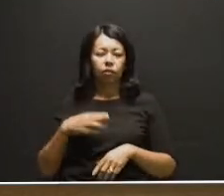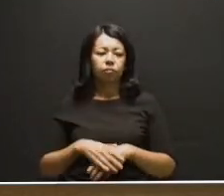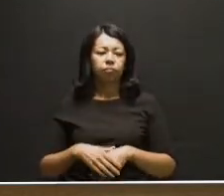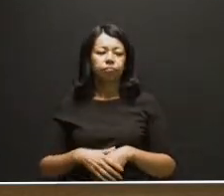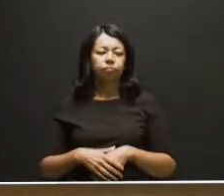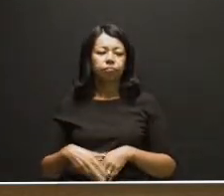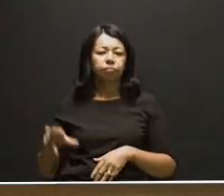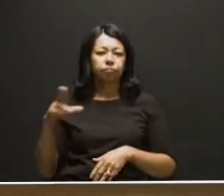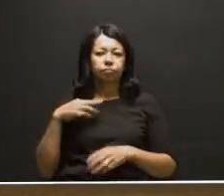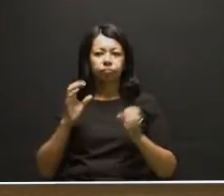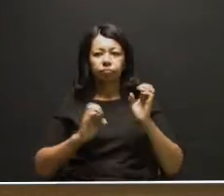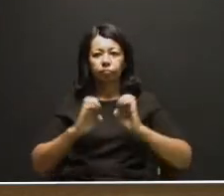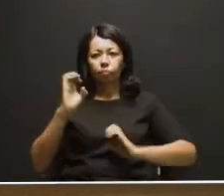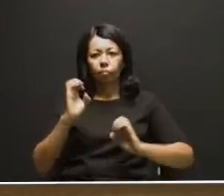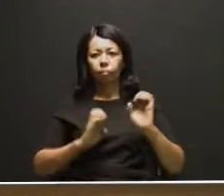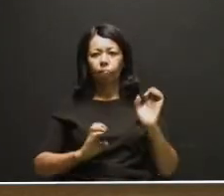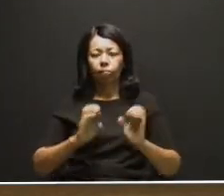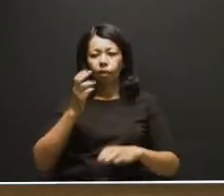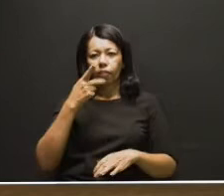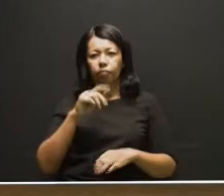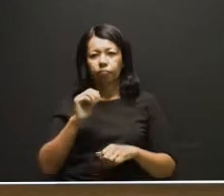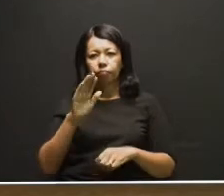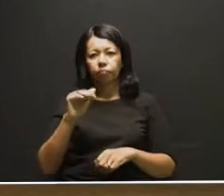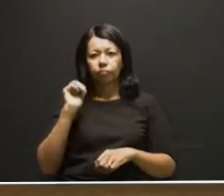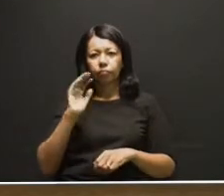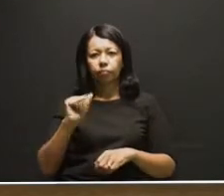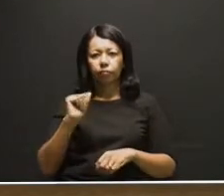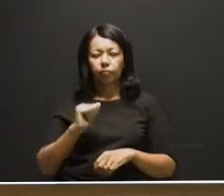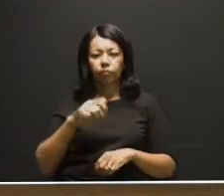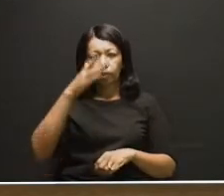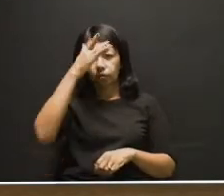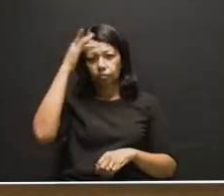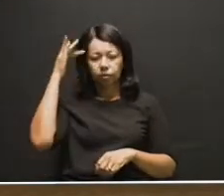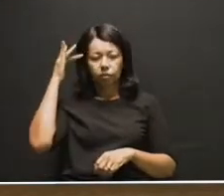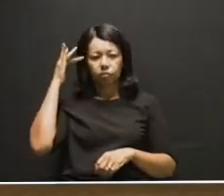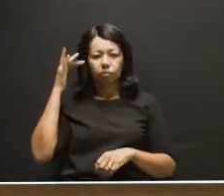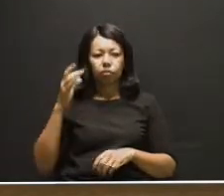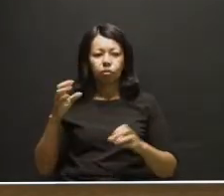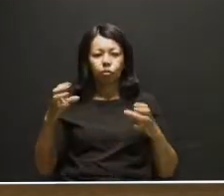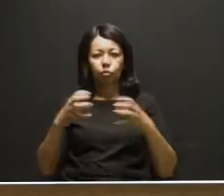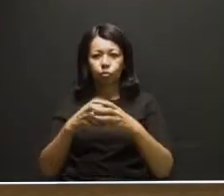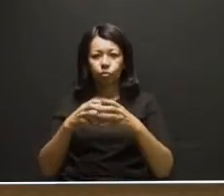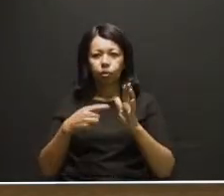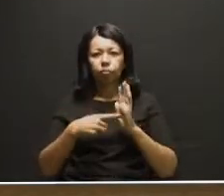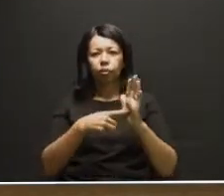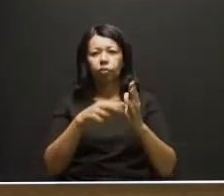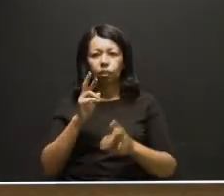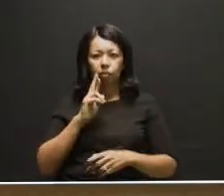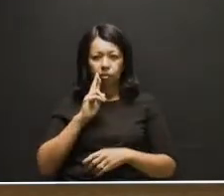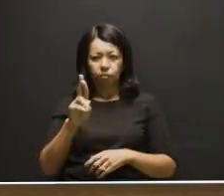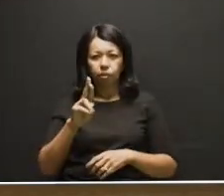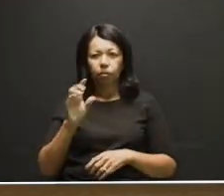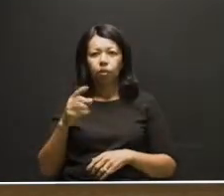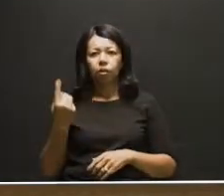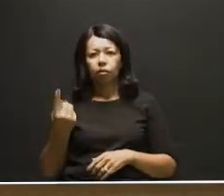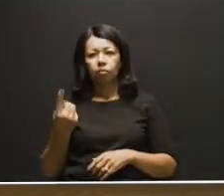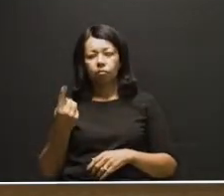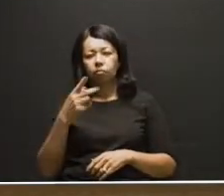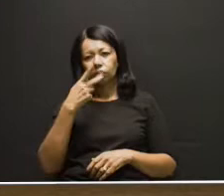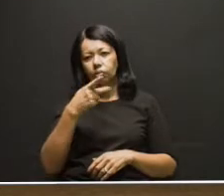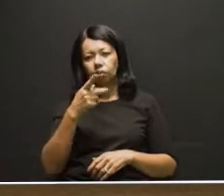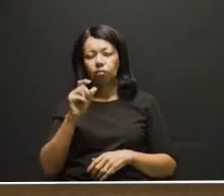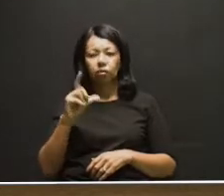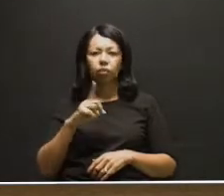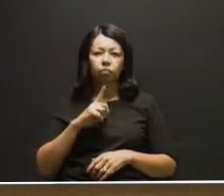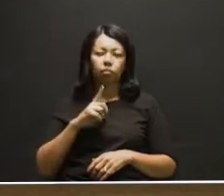uma empresa privada você chama os acionistas e você mostra os resultados cada um vai saber aquilo que conduz aquilo que tem como